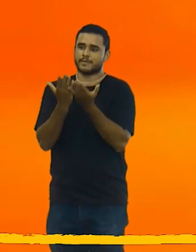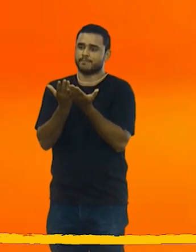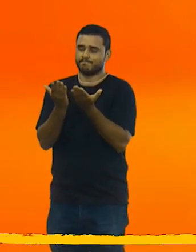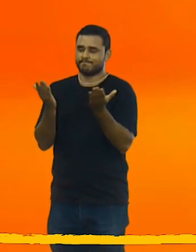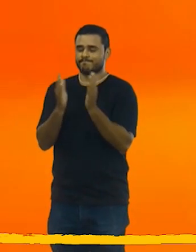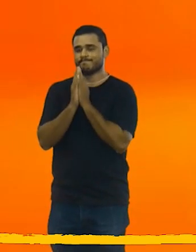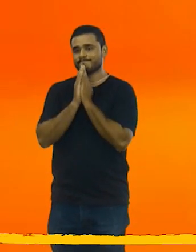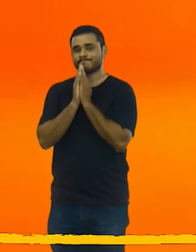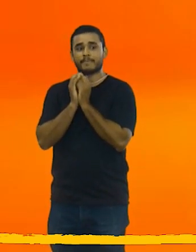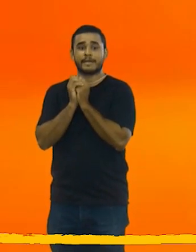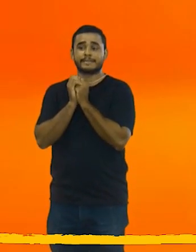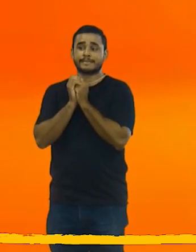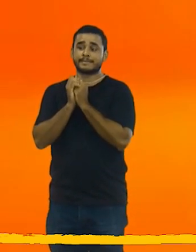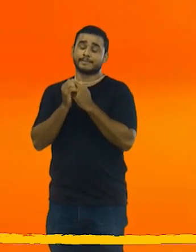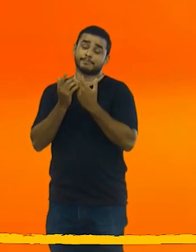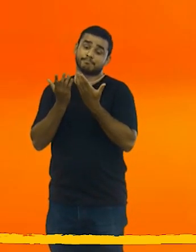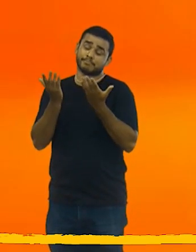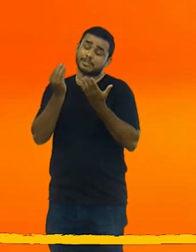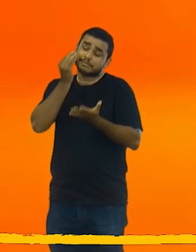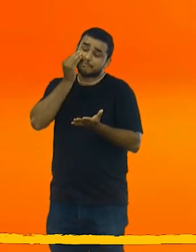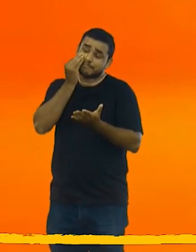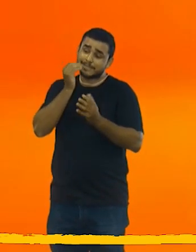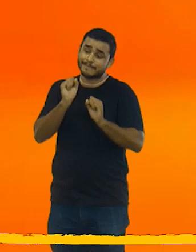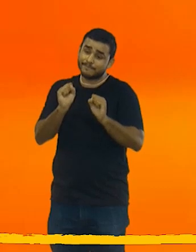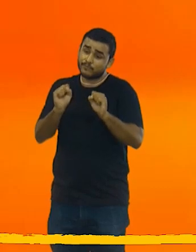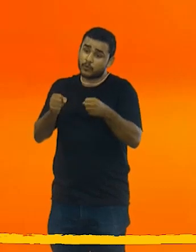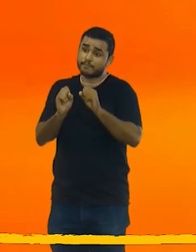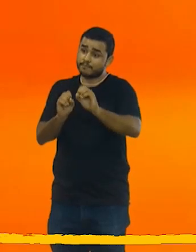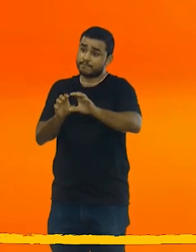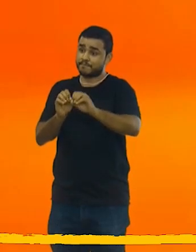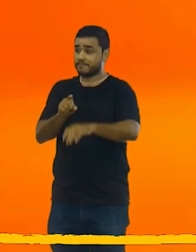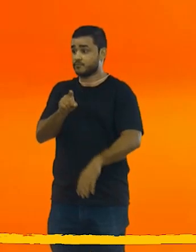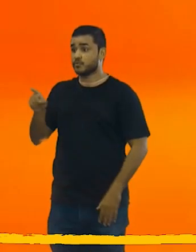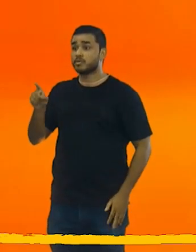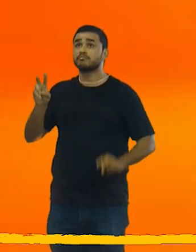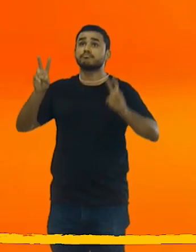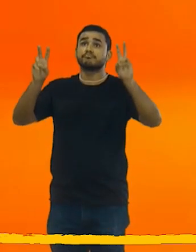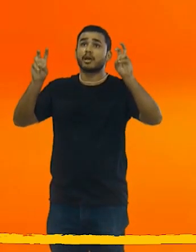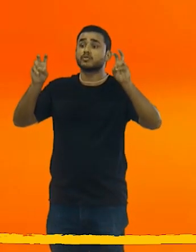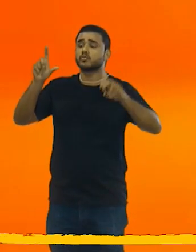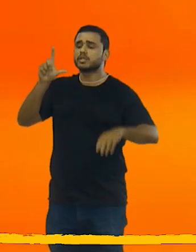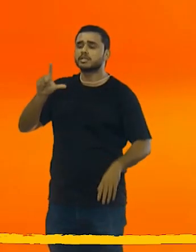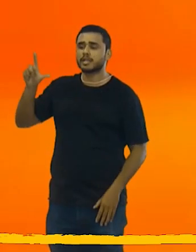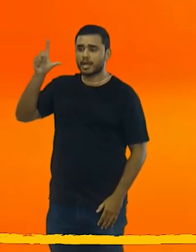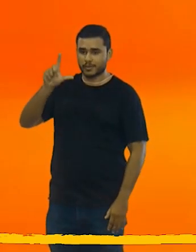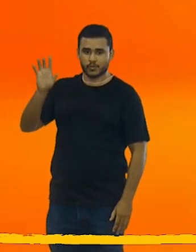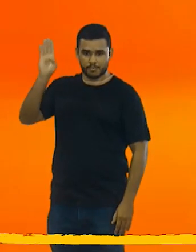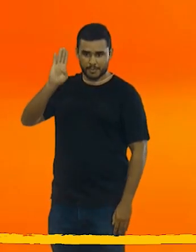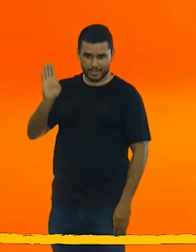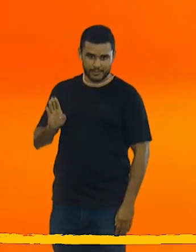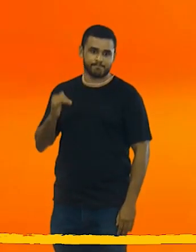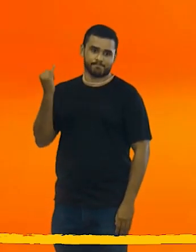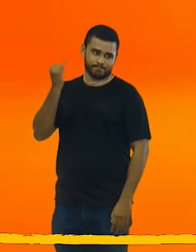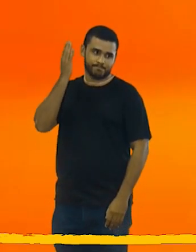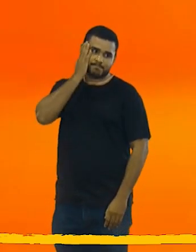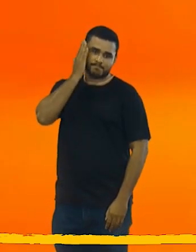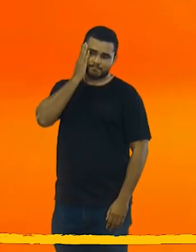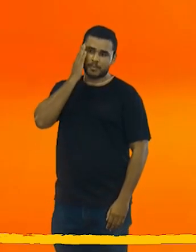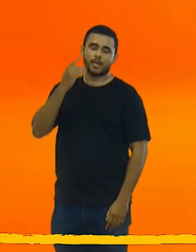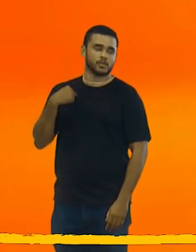contribuído minimamente para a compreensão de vocês da literatura brasileira como patrimônio, como